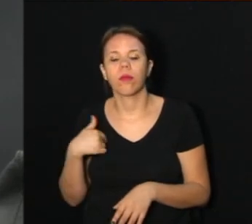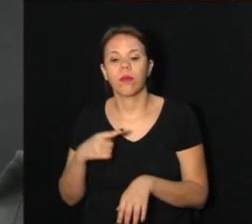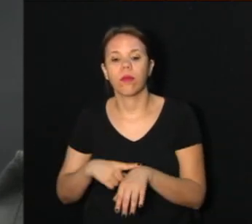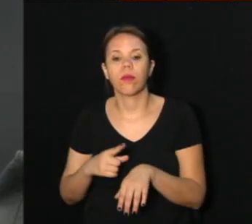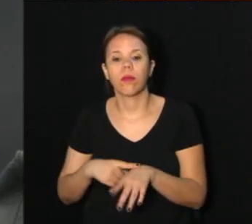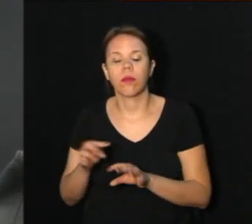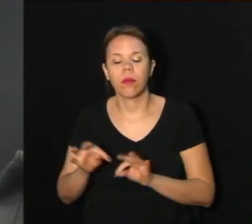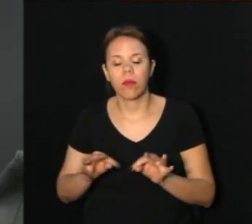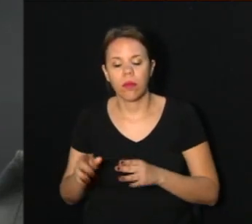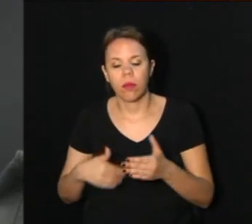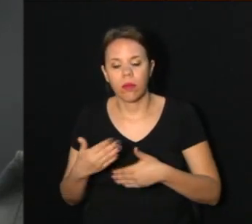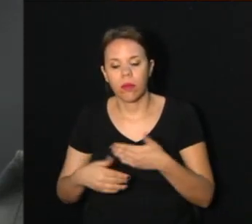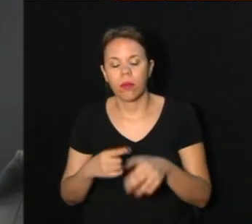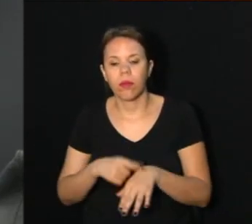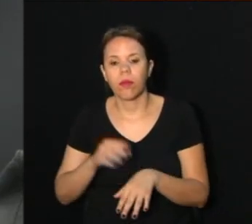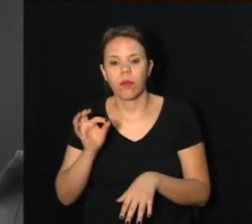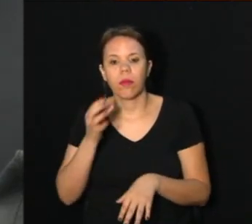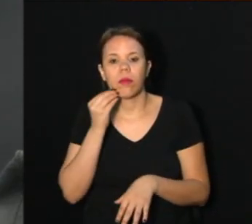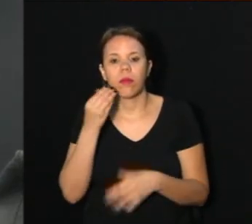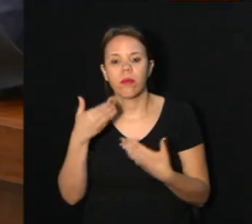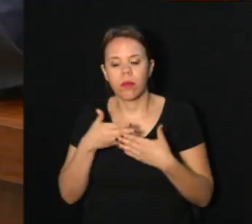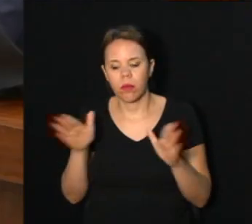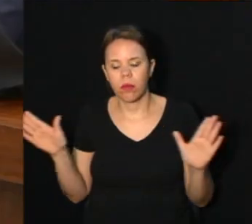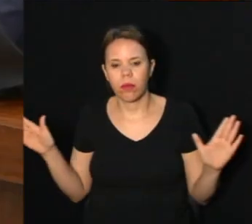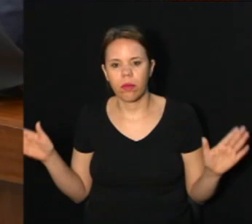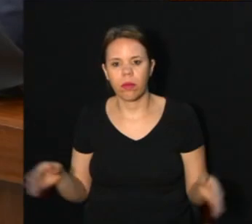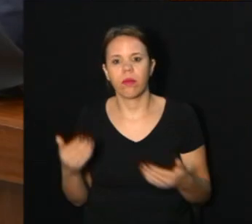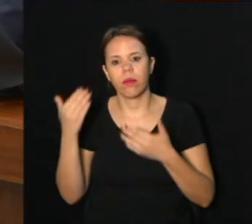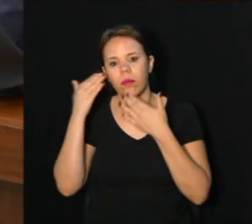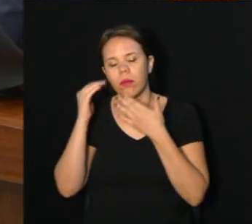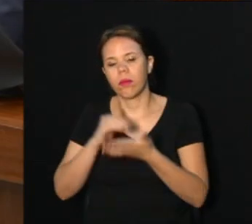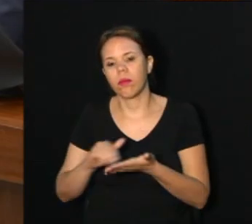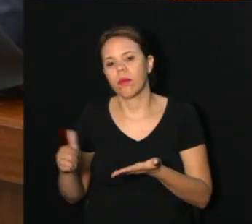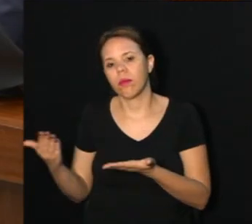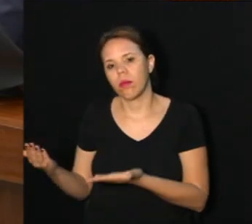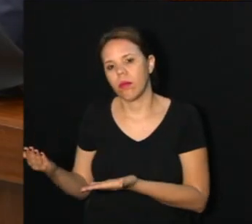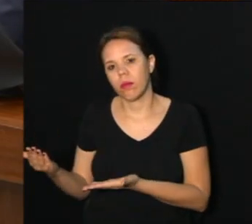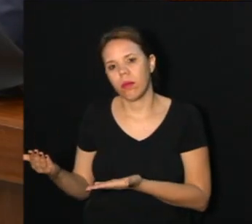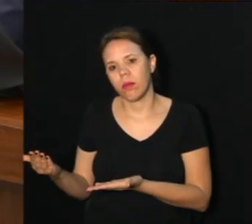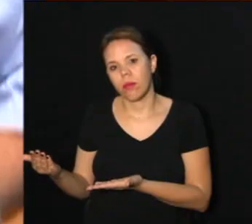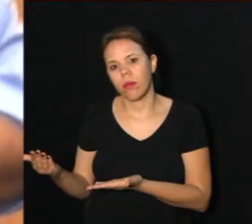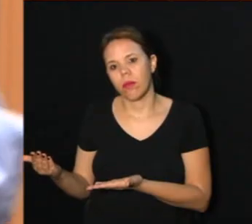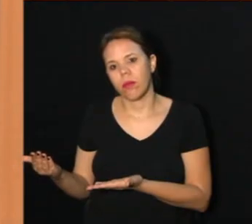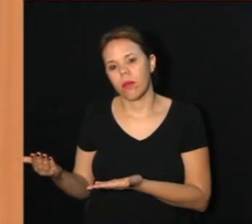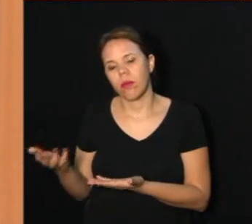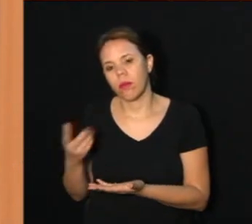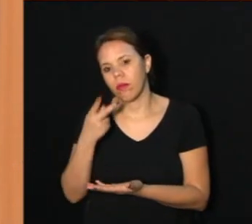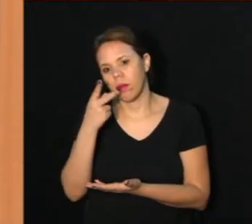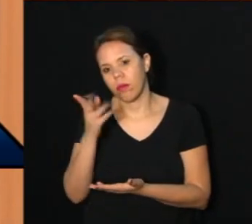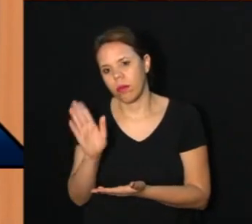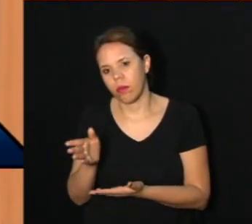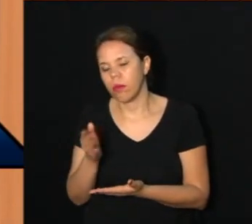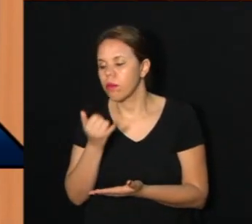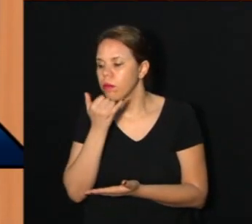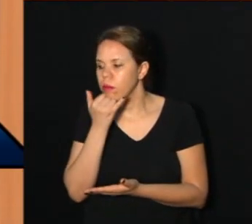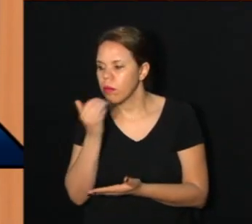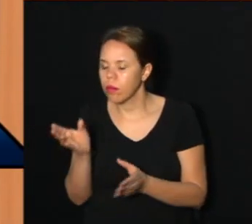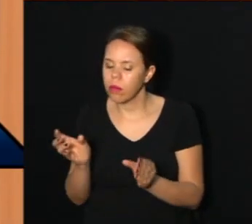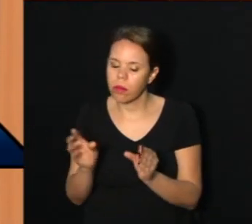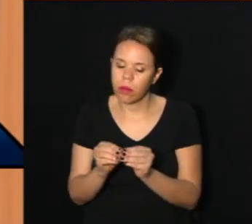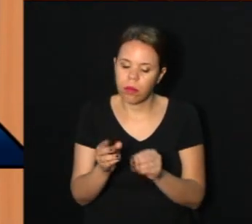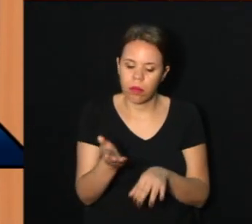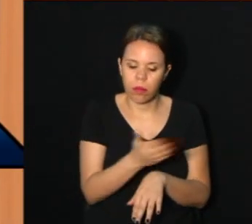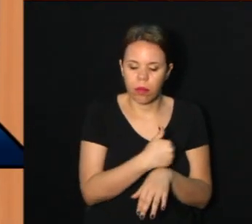Eu acho que é isso. Estou à disposição. Obrigado, secretário. Eu quero, por um lapso, eu pensei que o senhor já estava encerrando, por isso que eu já